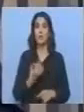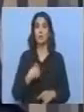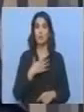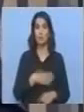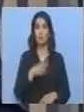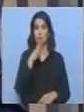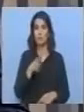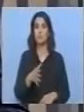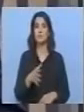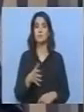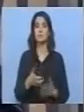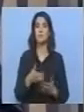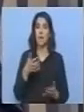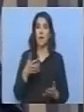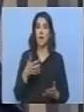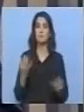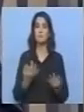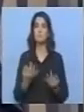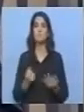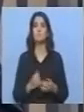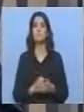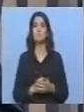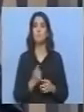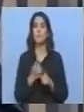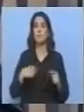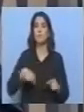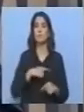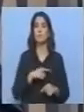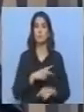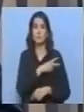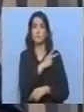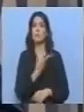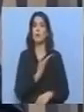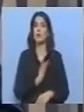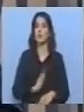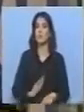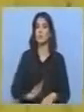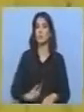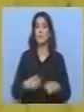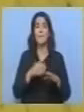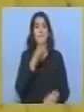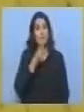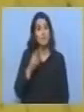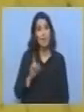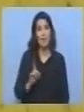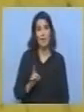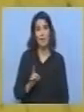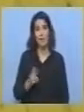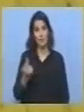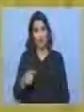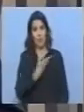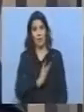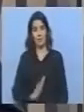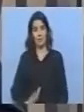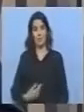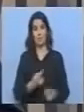sempre de realçar é que nós somos uma universidade antiga, mas não somos velha. Só somos antiga,